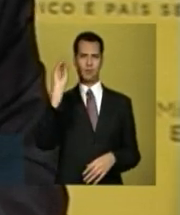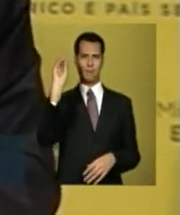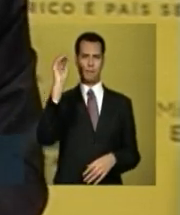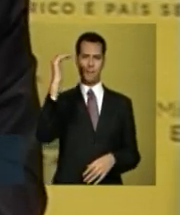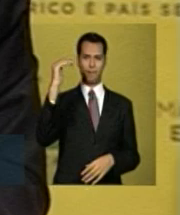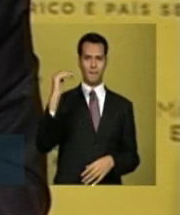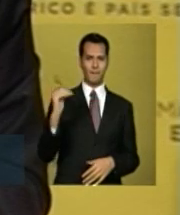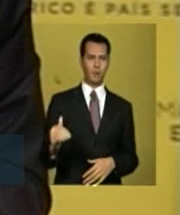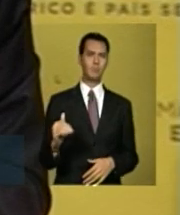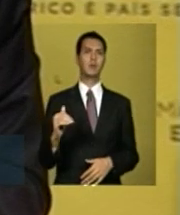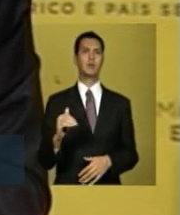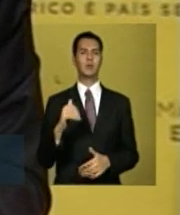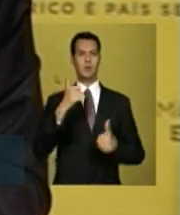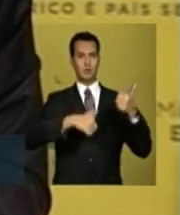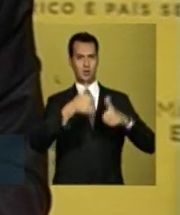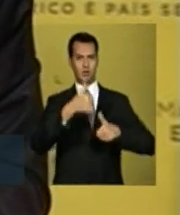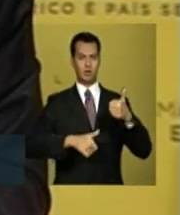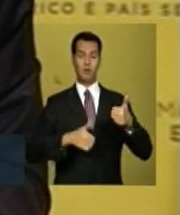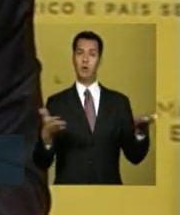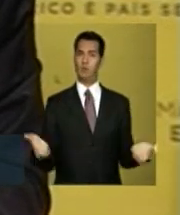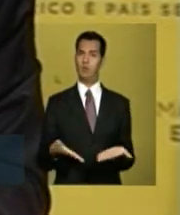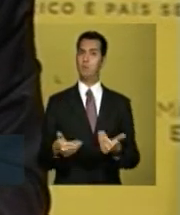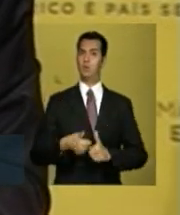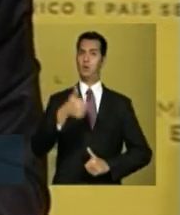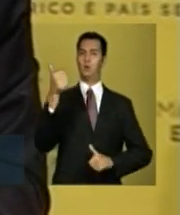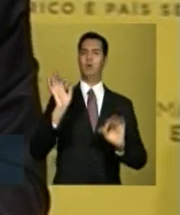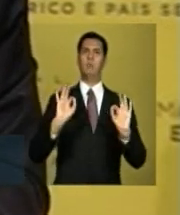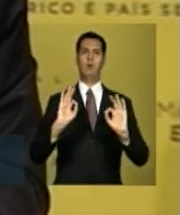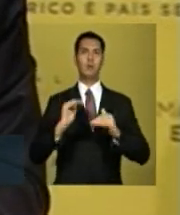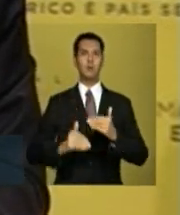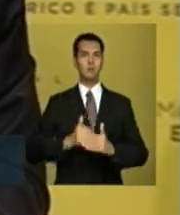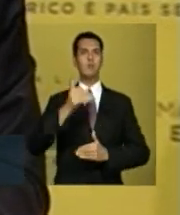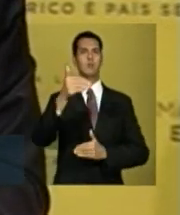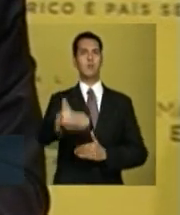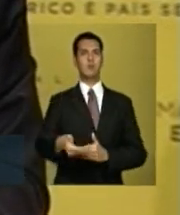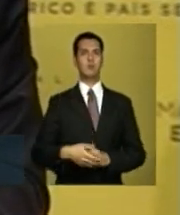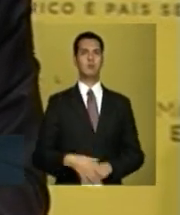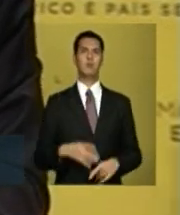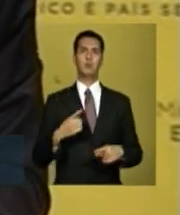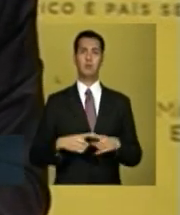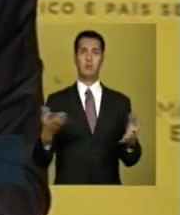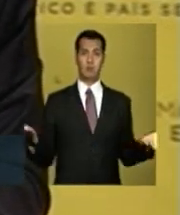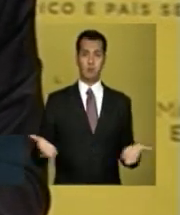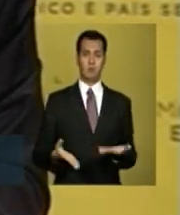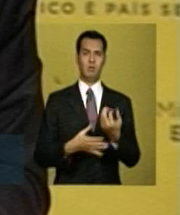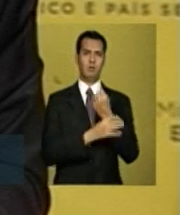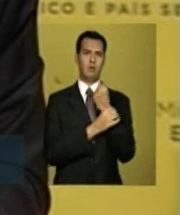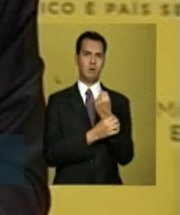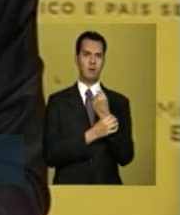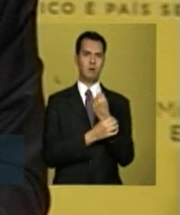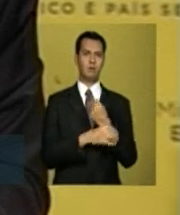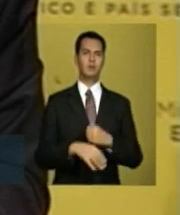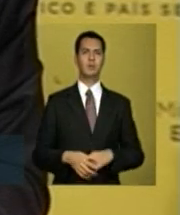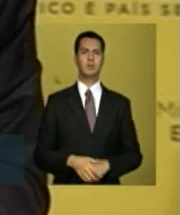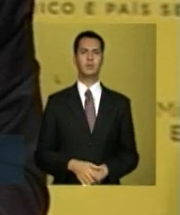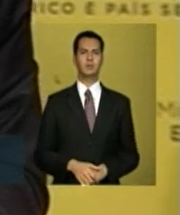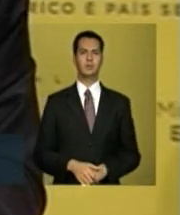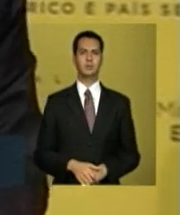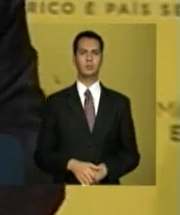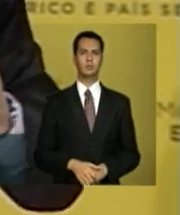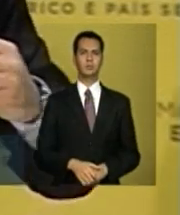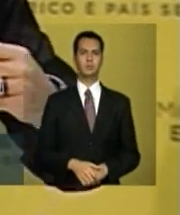qualidade em relação ao que nós tínhamos não só porque nós aumentamos o níveis de segurança e uma banca certificadora final de